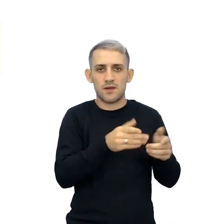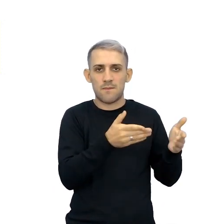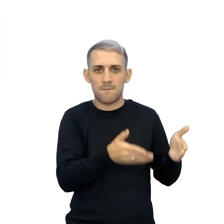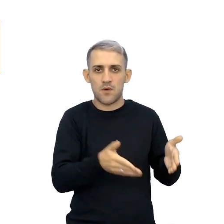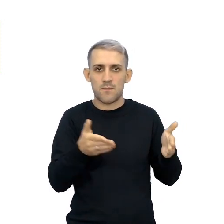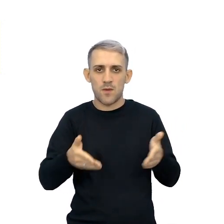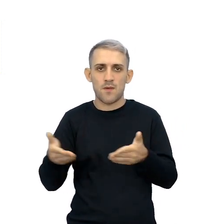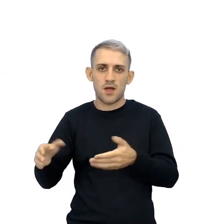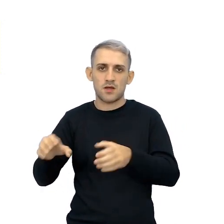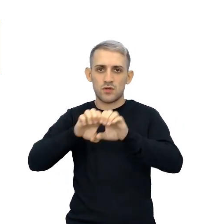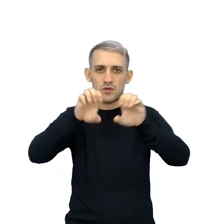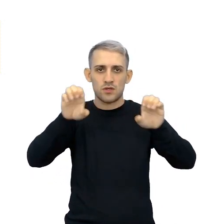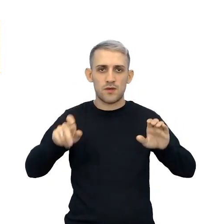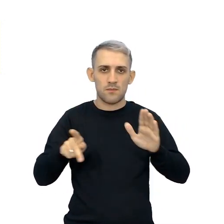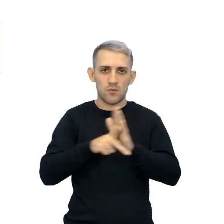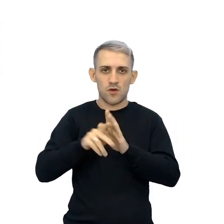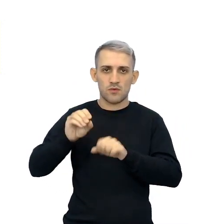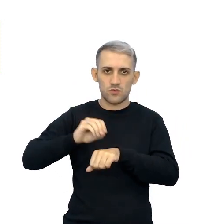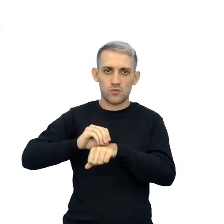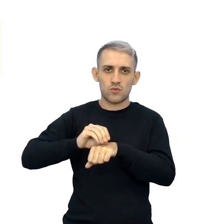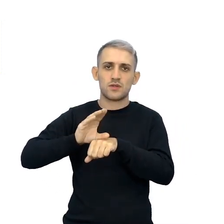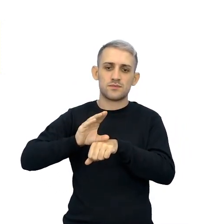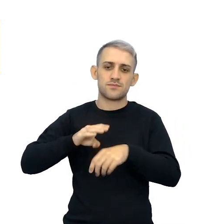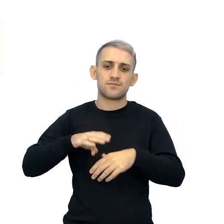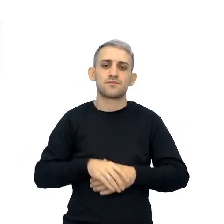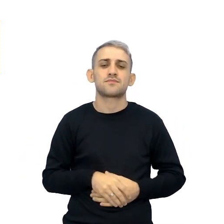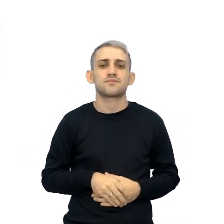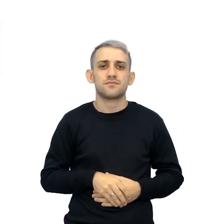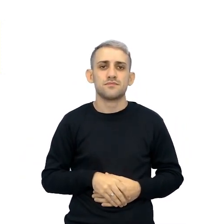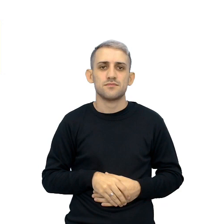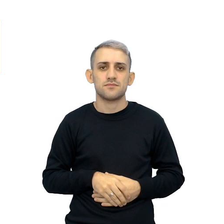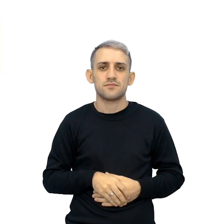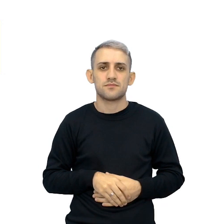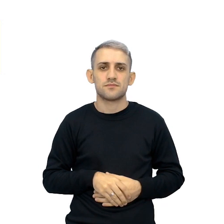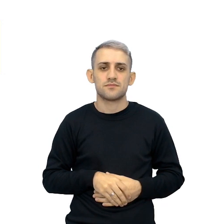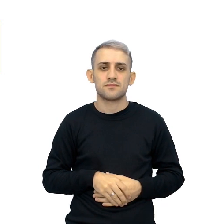de estruturação do conhecimento, né?